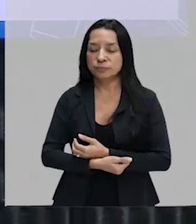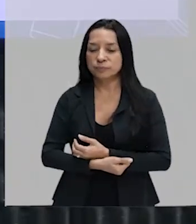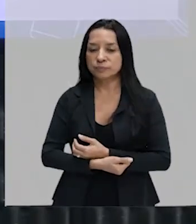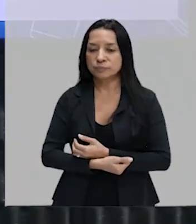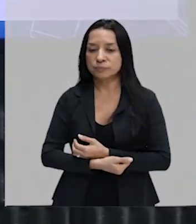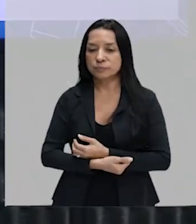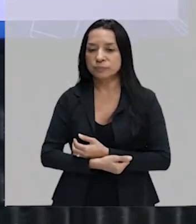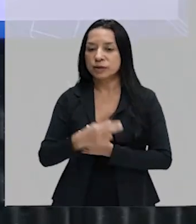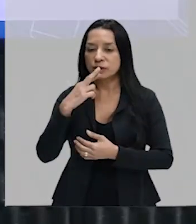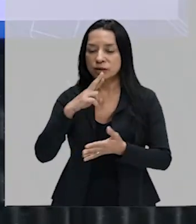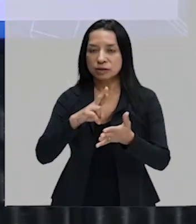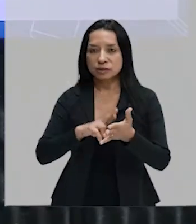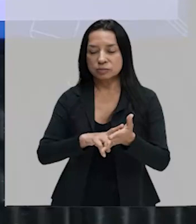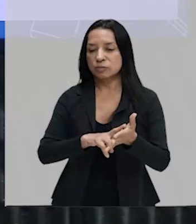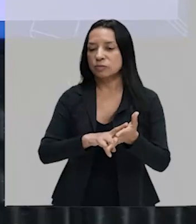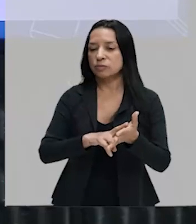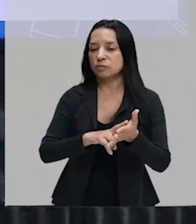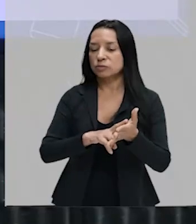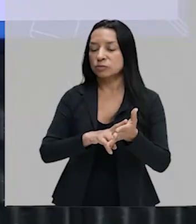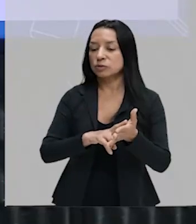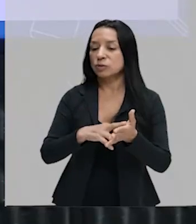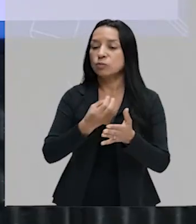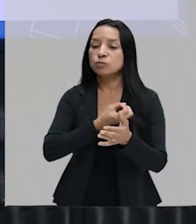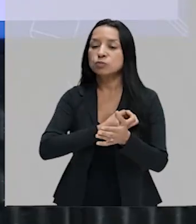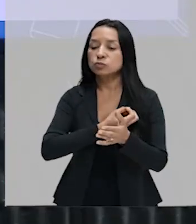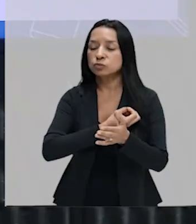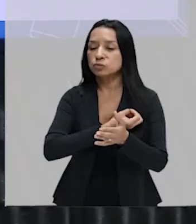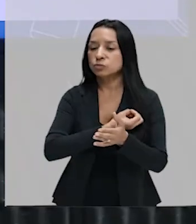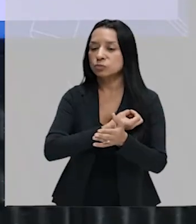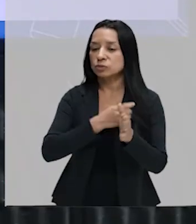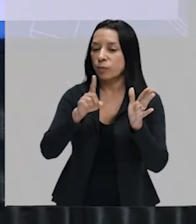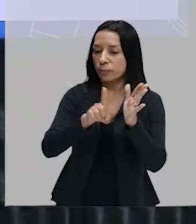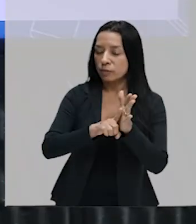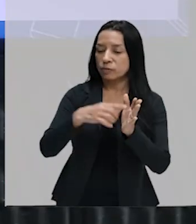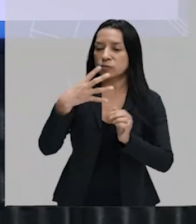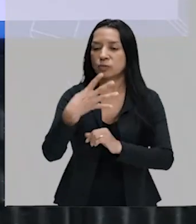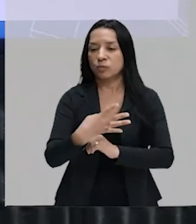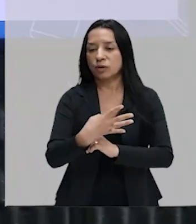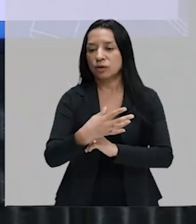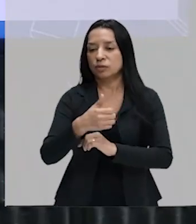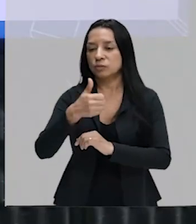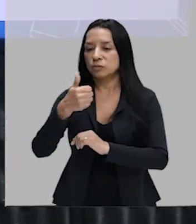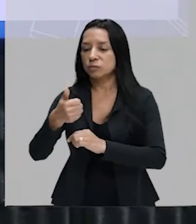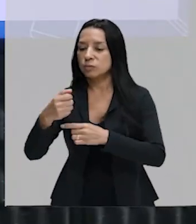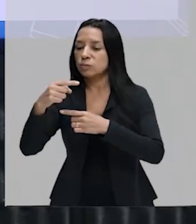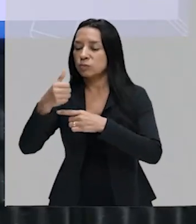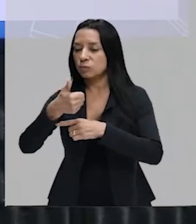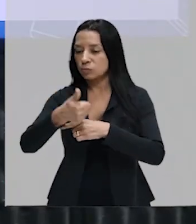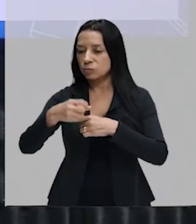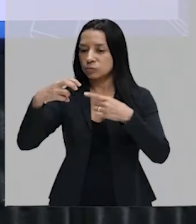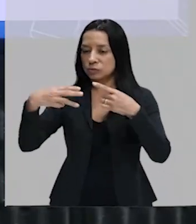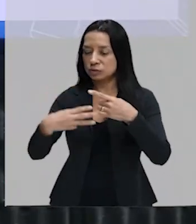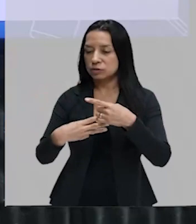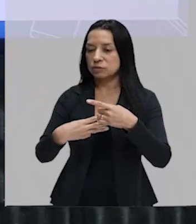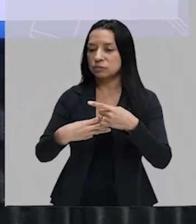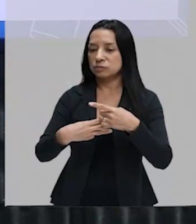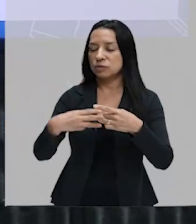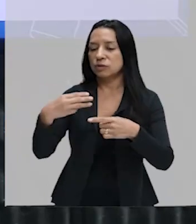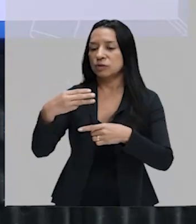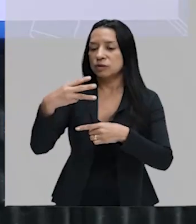indique se cada um dos elementos, olha os elementos, -4, 1/3, 3